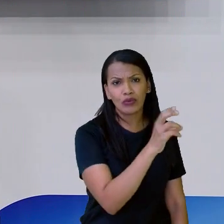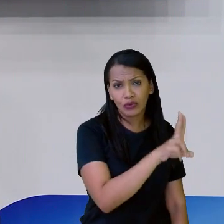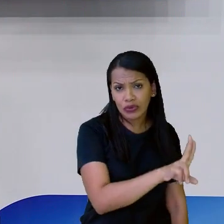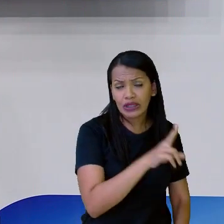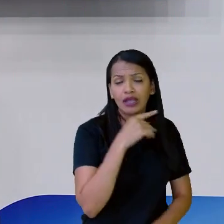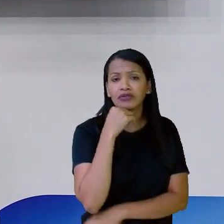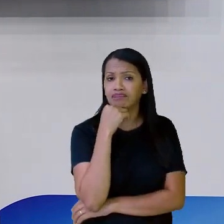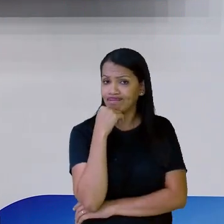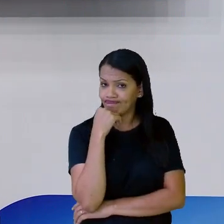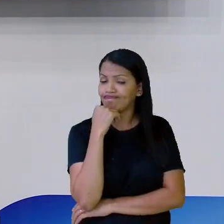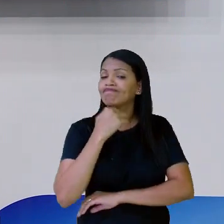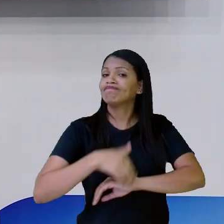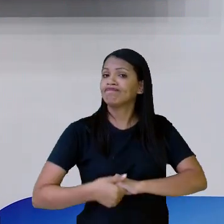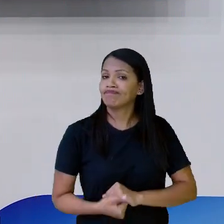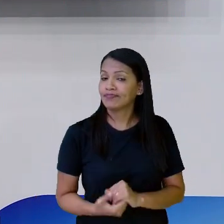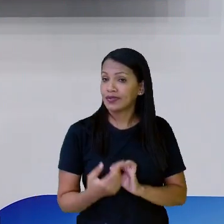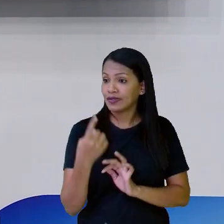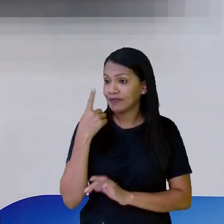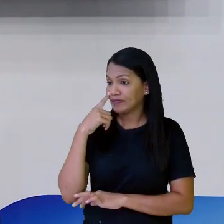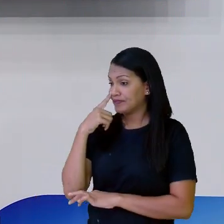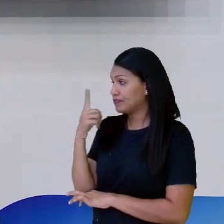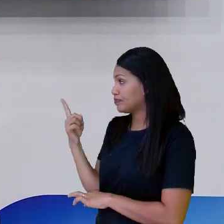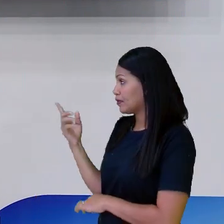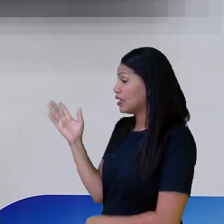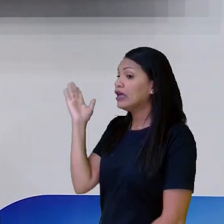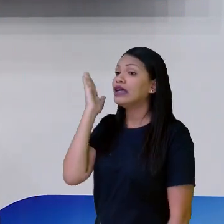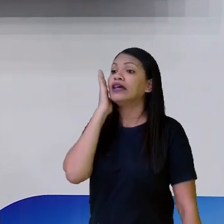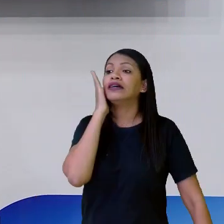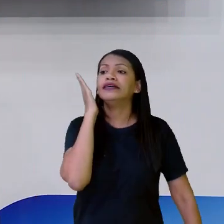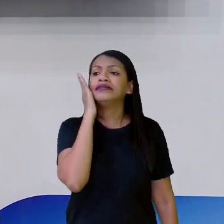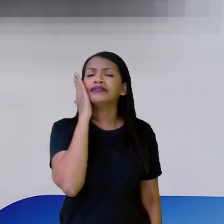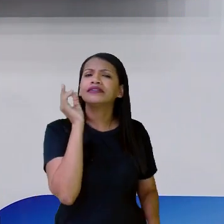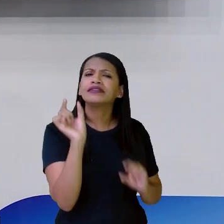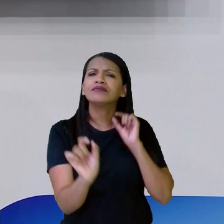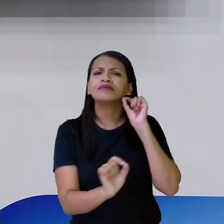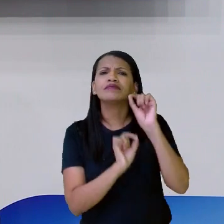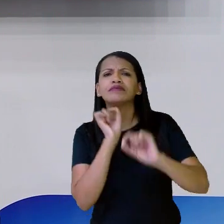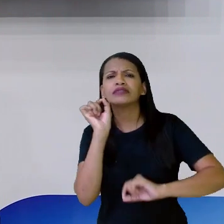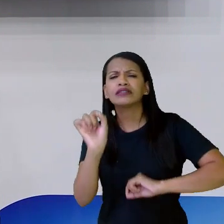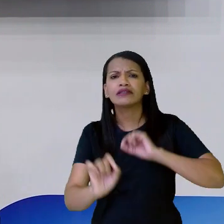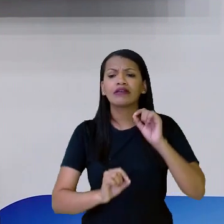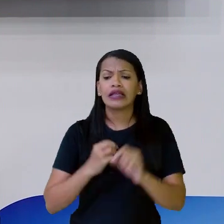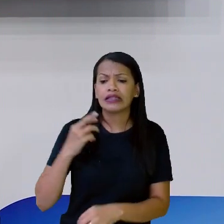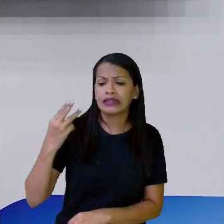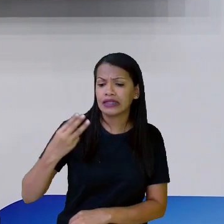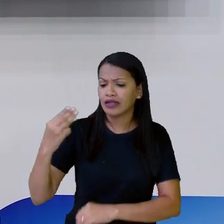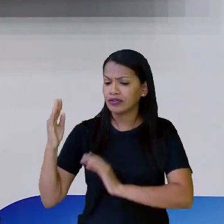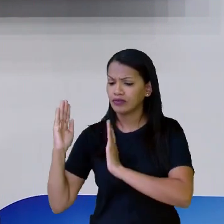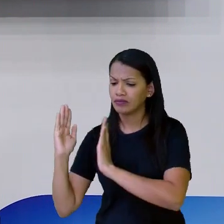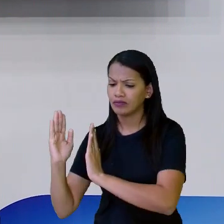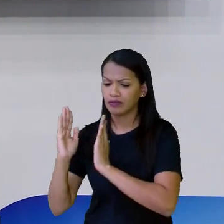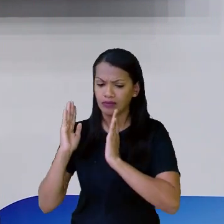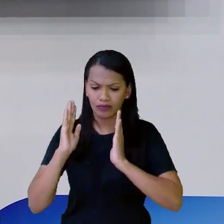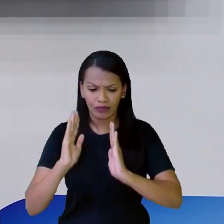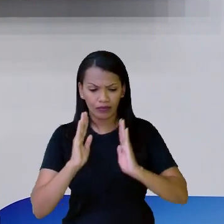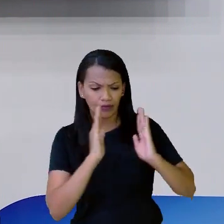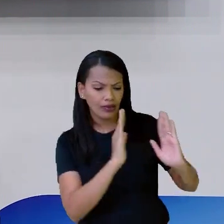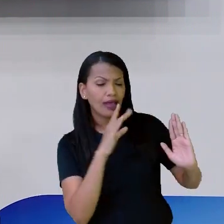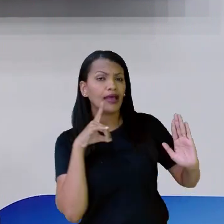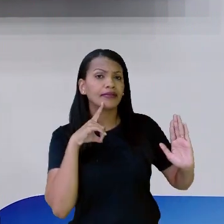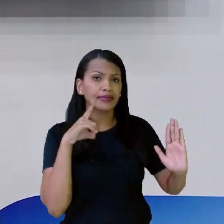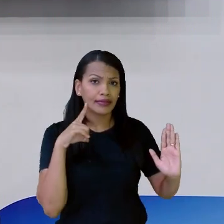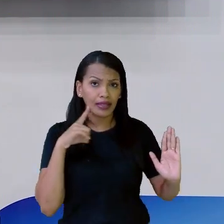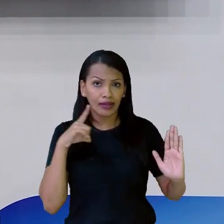Um destaque. Aqui a gente entendeu que a cada 3 ordens eu tenho